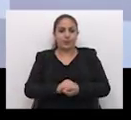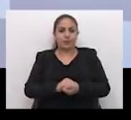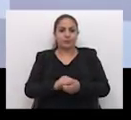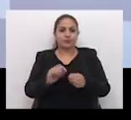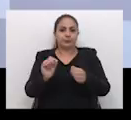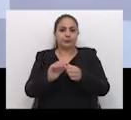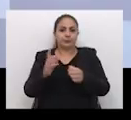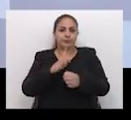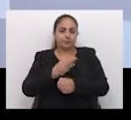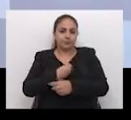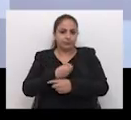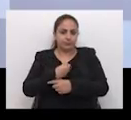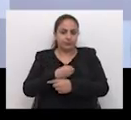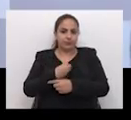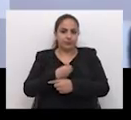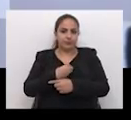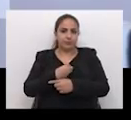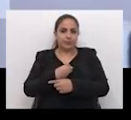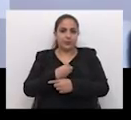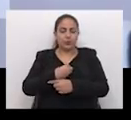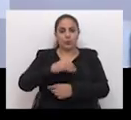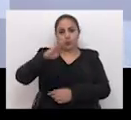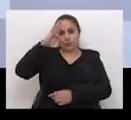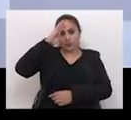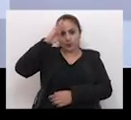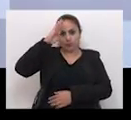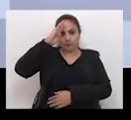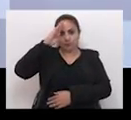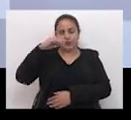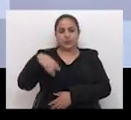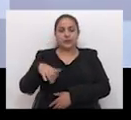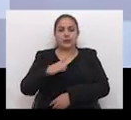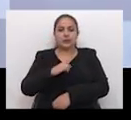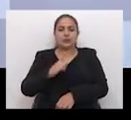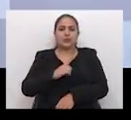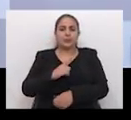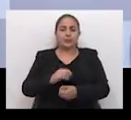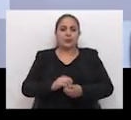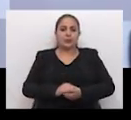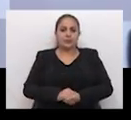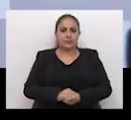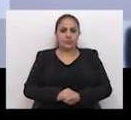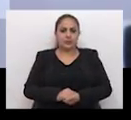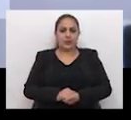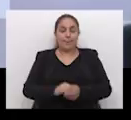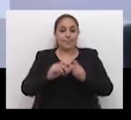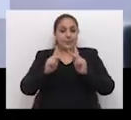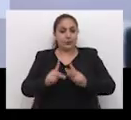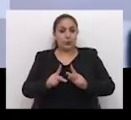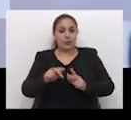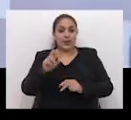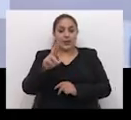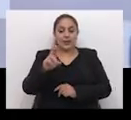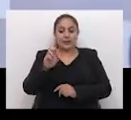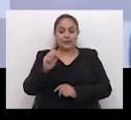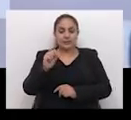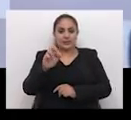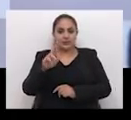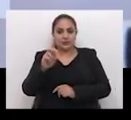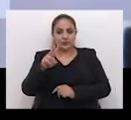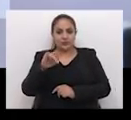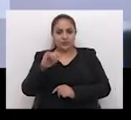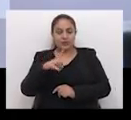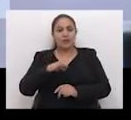idades e que passaram pelo quartel do 20 e ainda o reservista que ele prestou